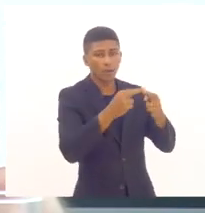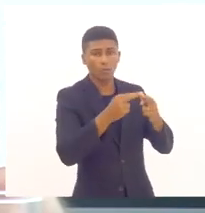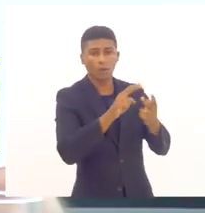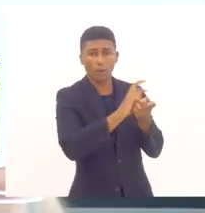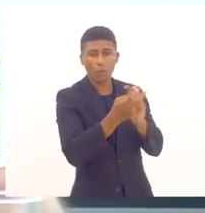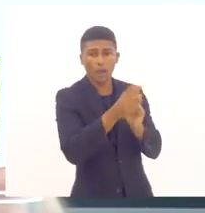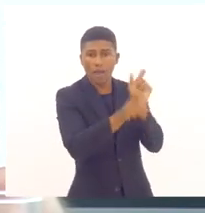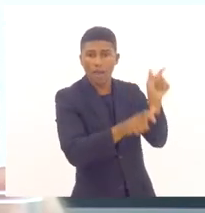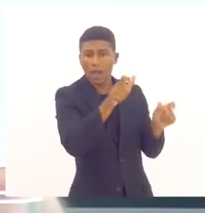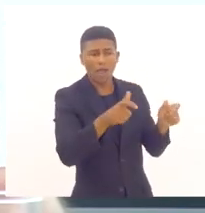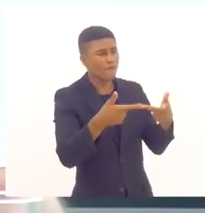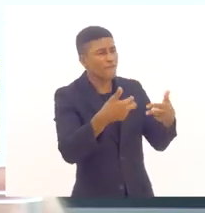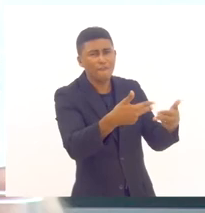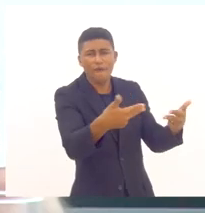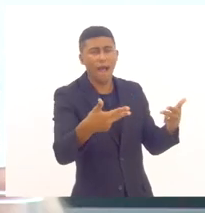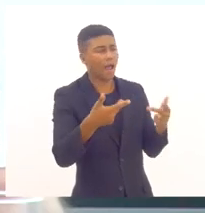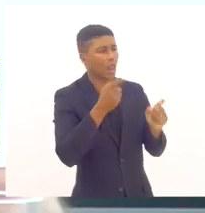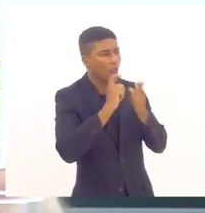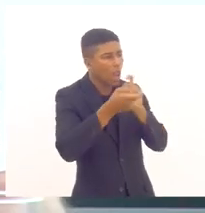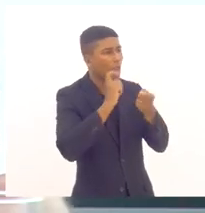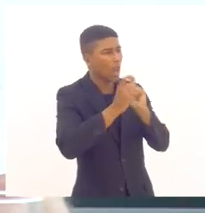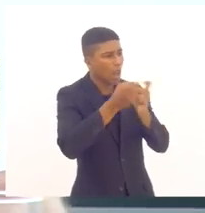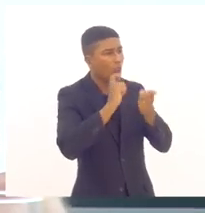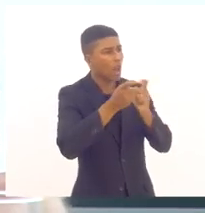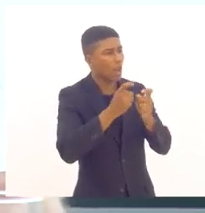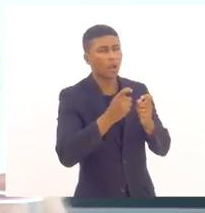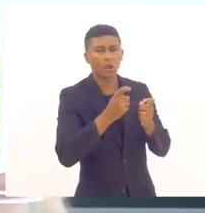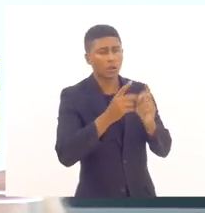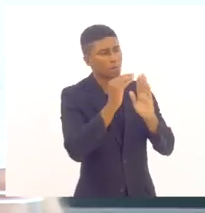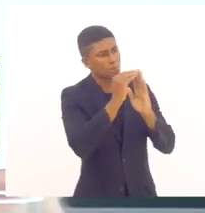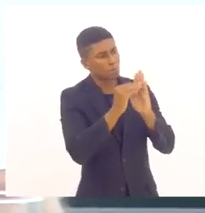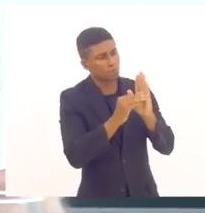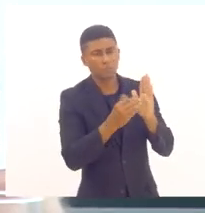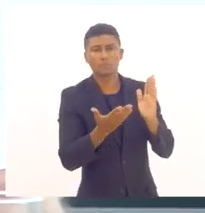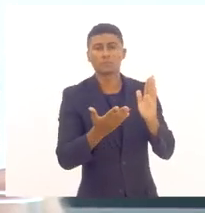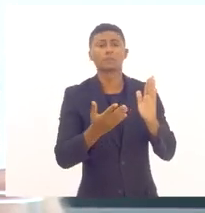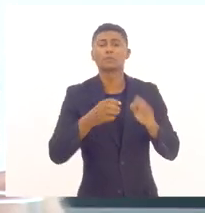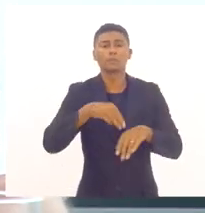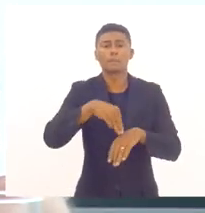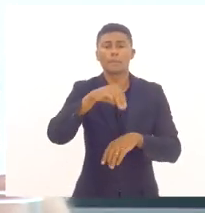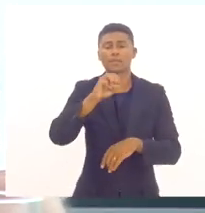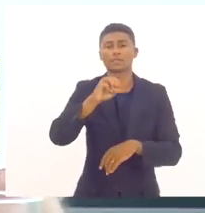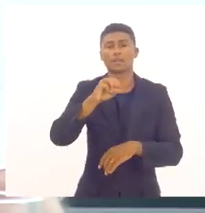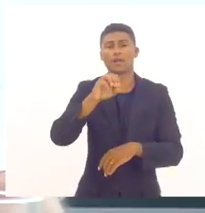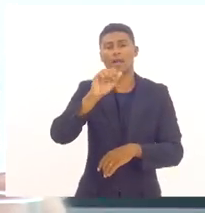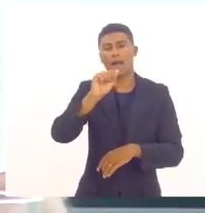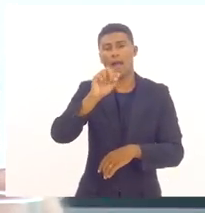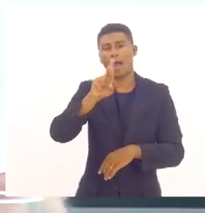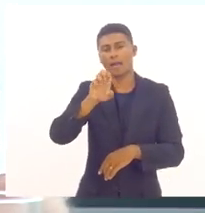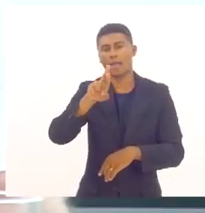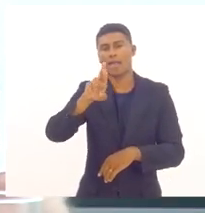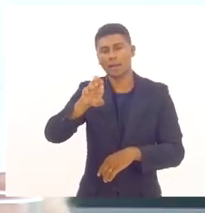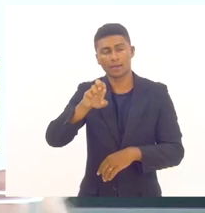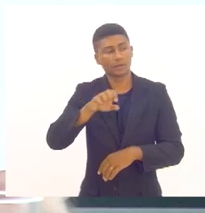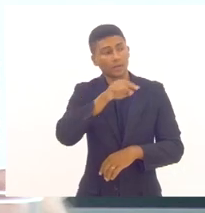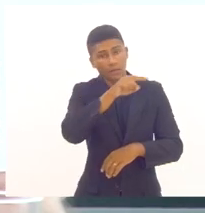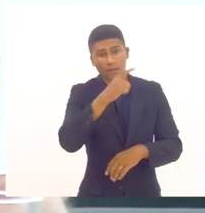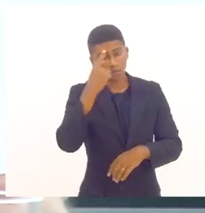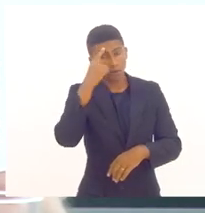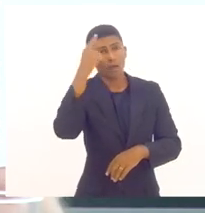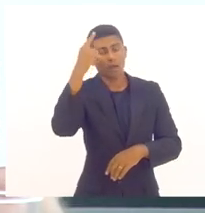capoeiristas. Ideia desse programa, apresentá-la pelo mestre Hererê, que nos convidou, a mim e ao mestre Paulão, para